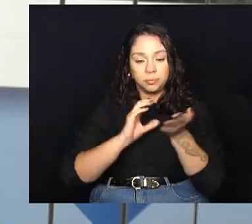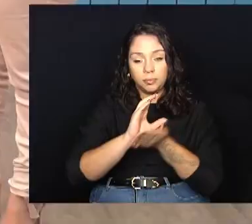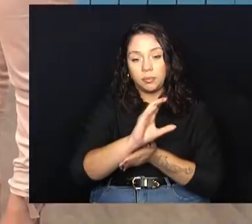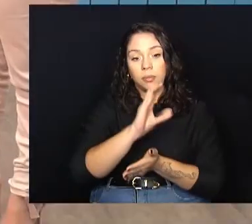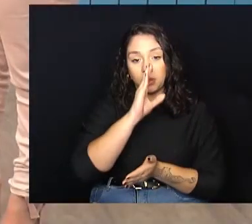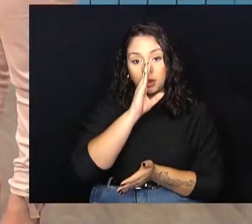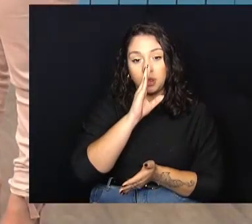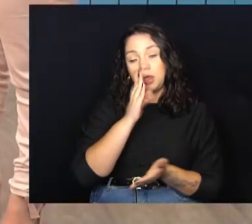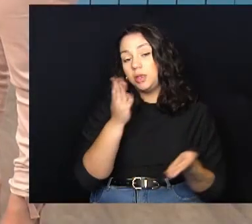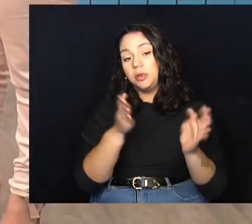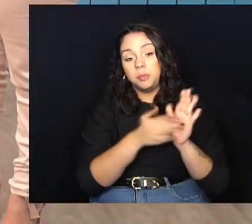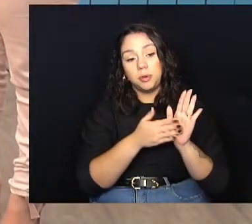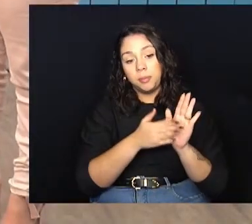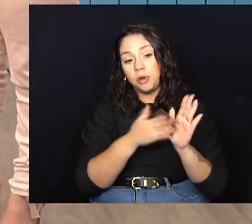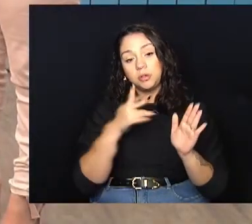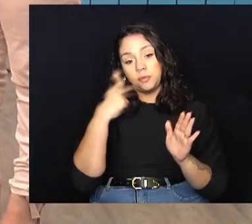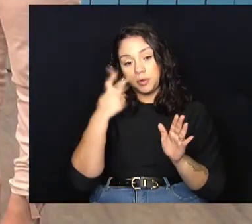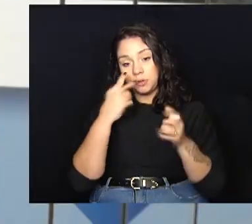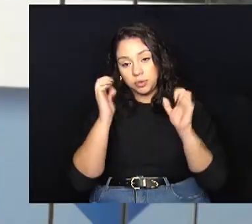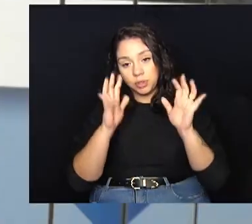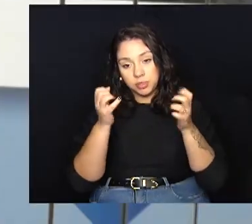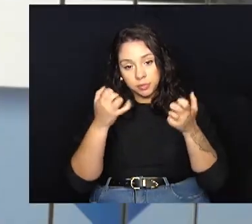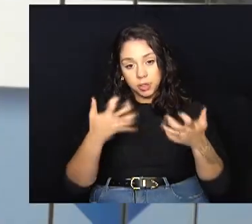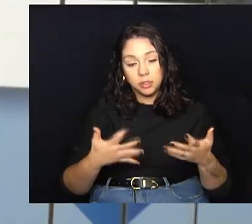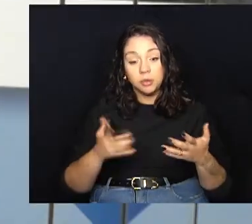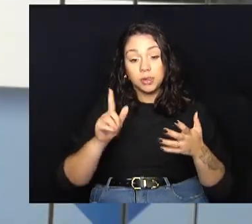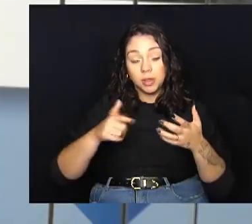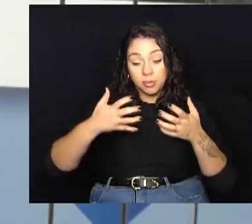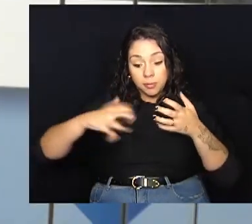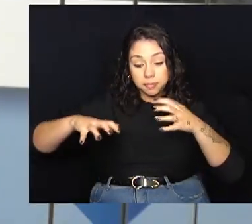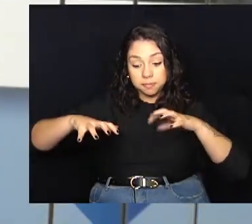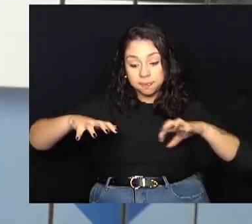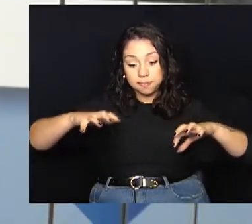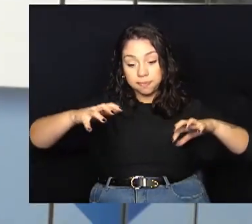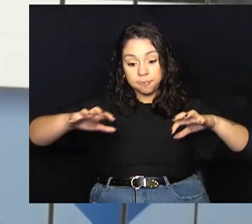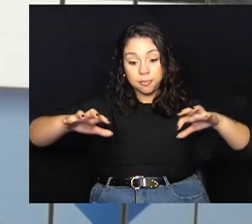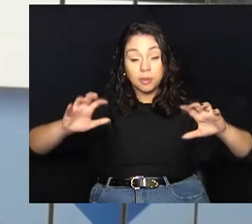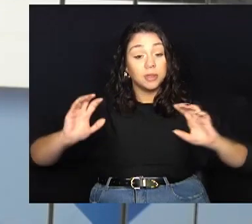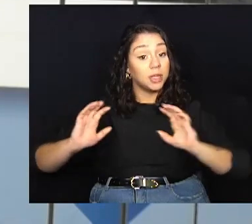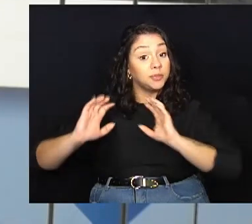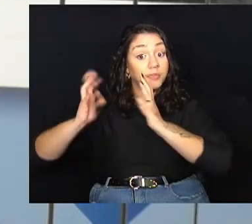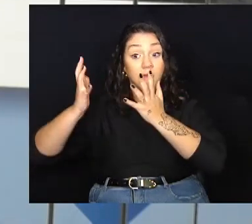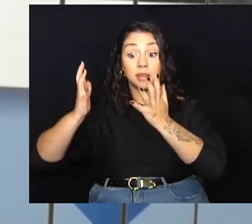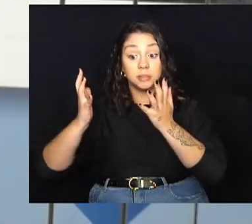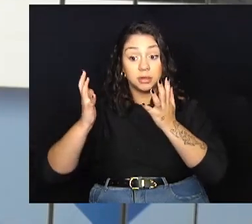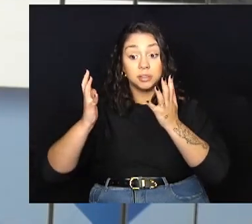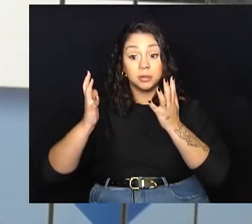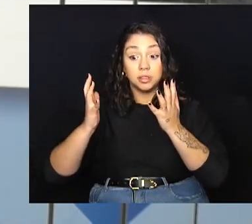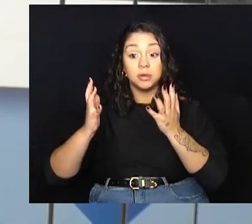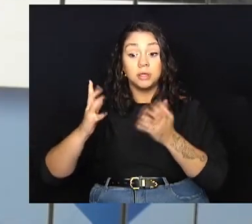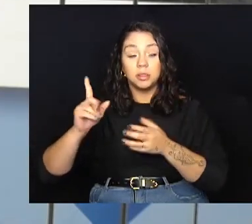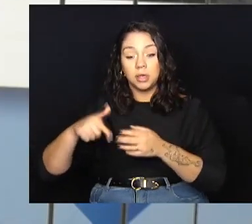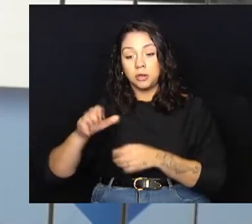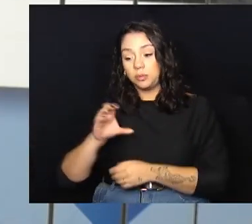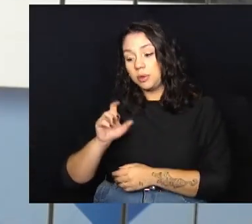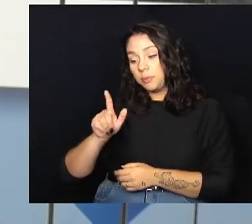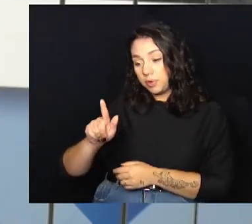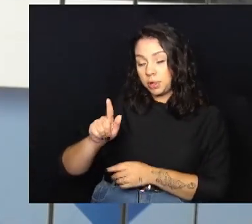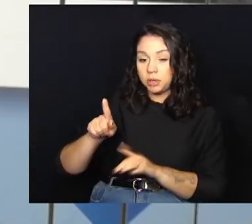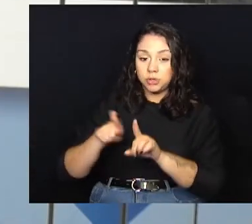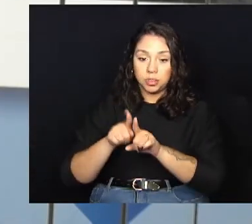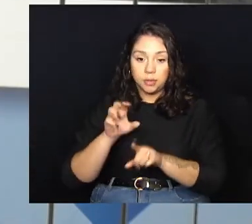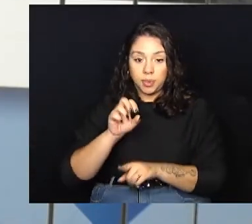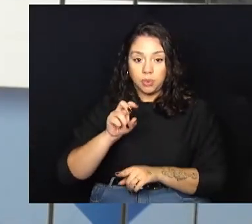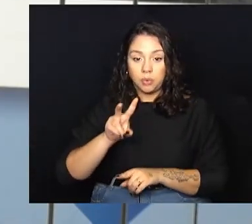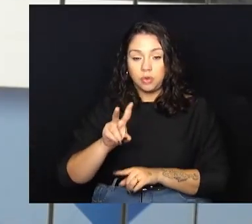essas propostas como o vereador coloca descentralização da festa poder das festas dos distritos do Campo Grande e